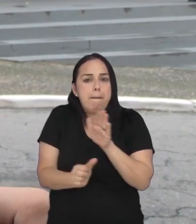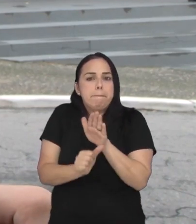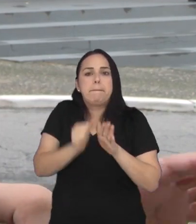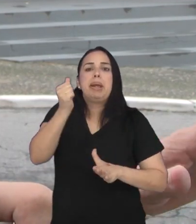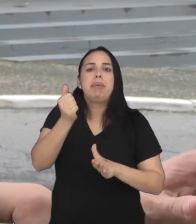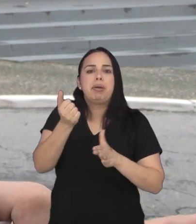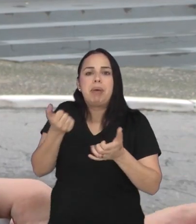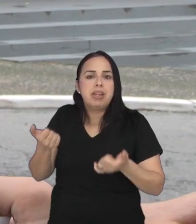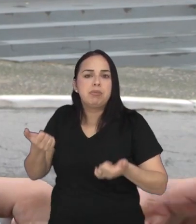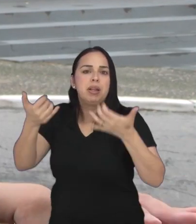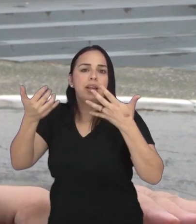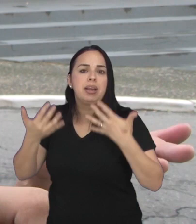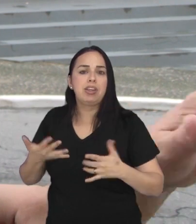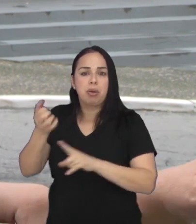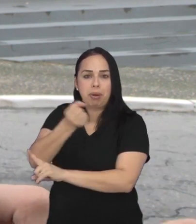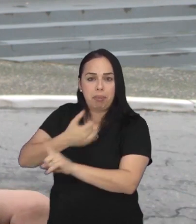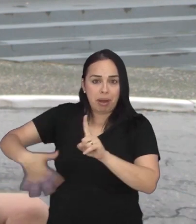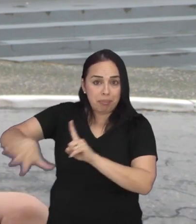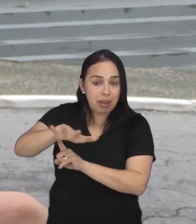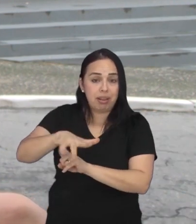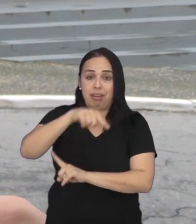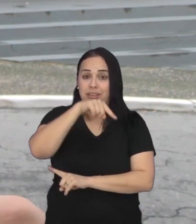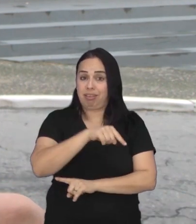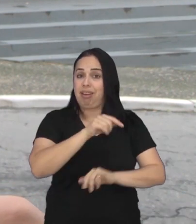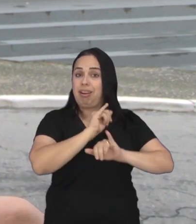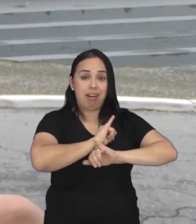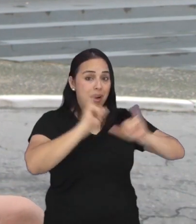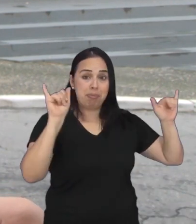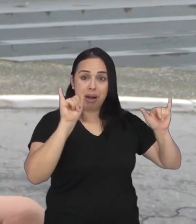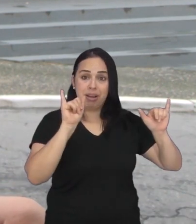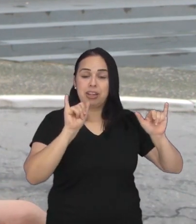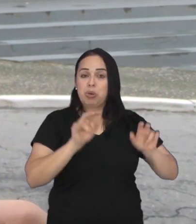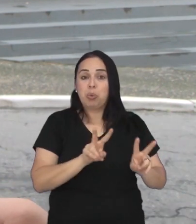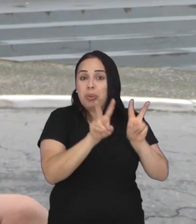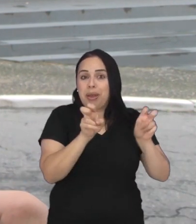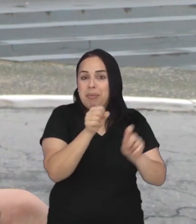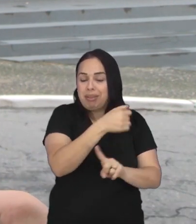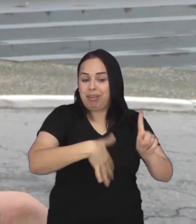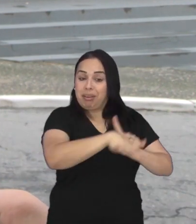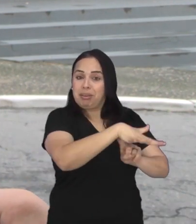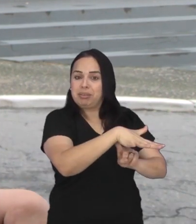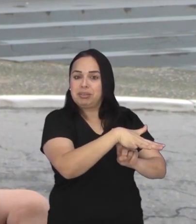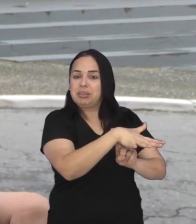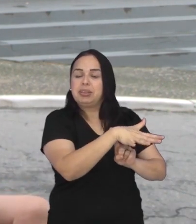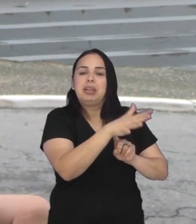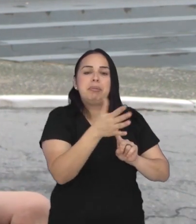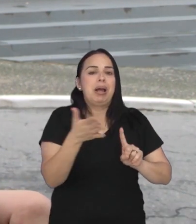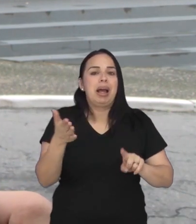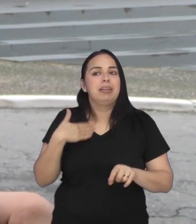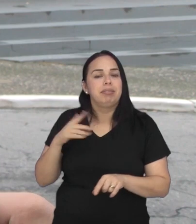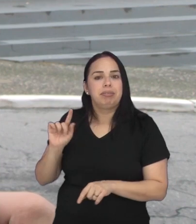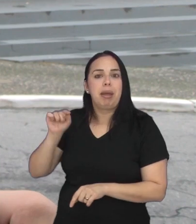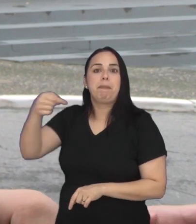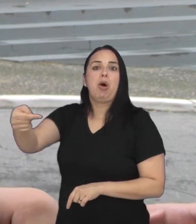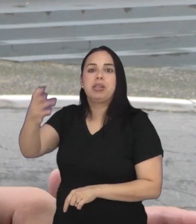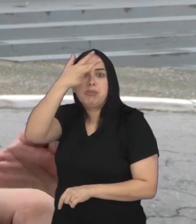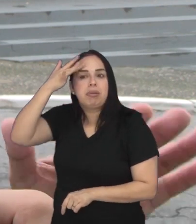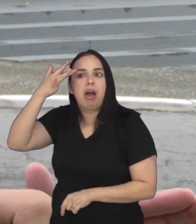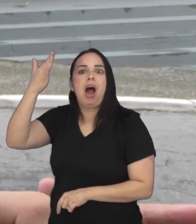descartar gratuitamente. Nós temos 15 PEVs, são 15 PEVs espalhados na cidade, continuamos construindo